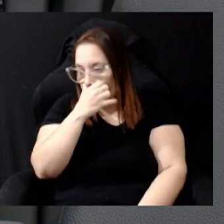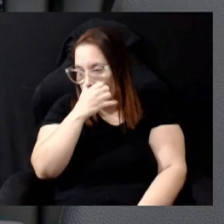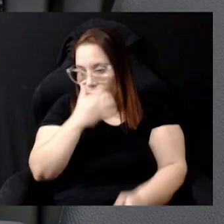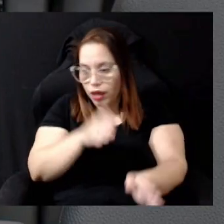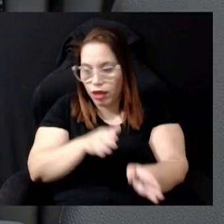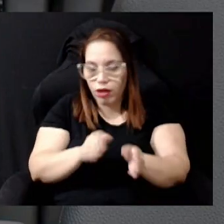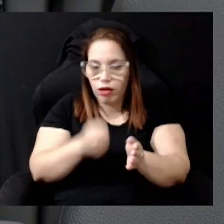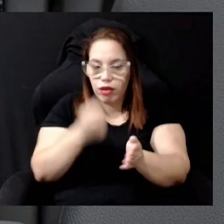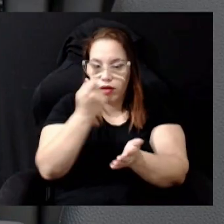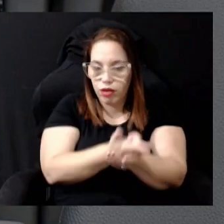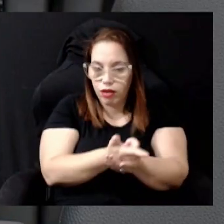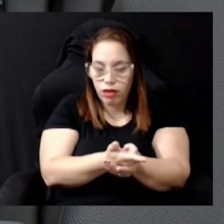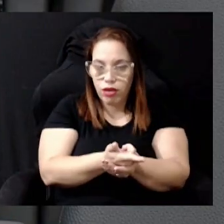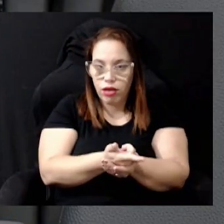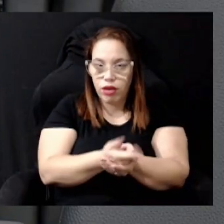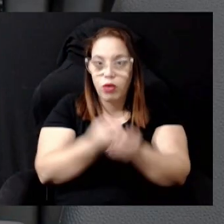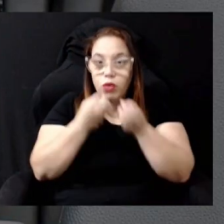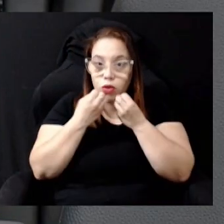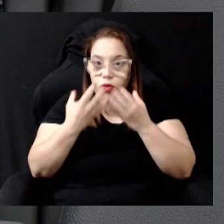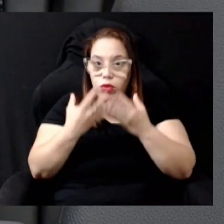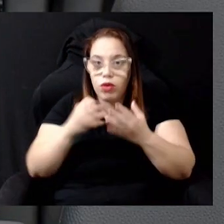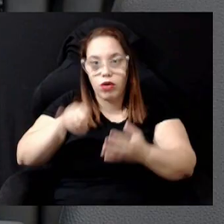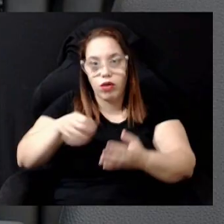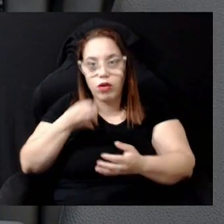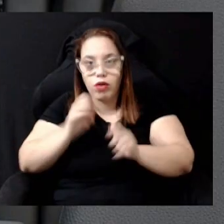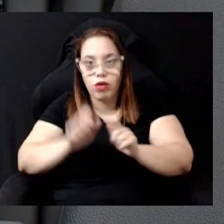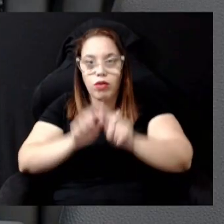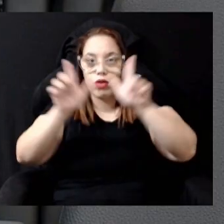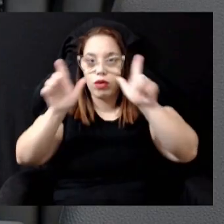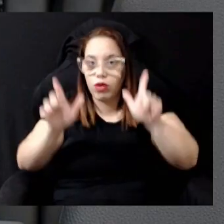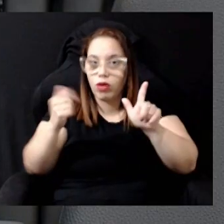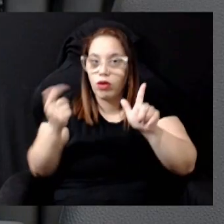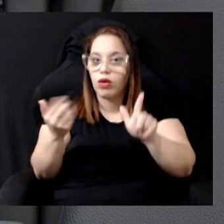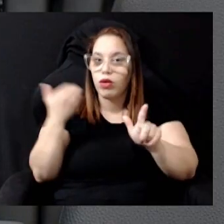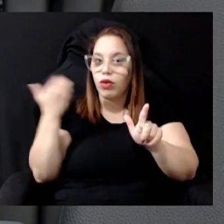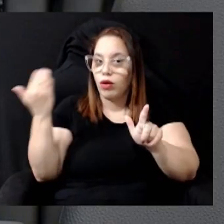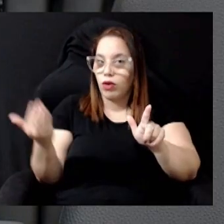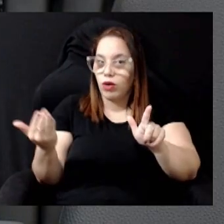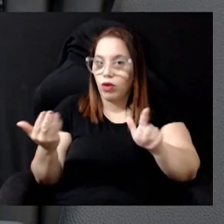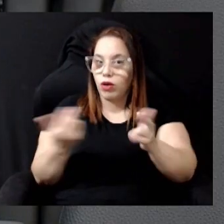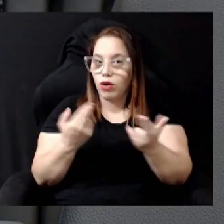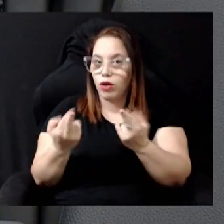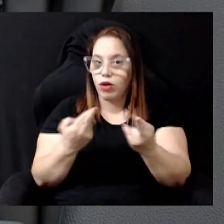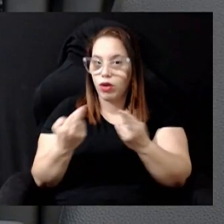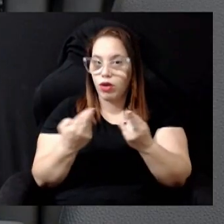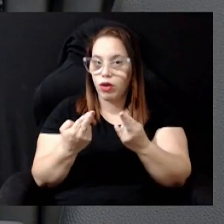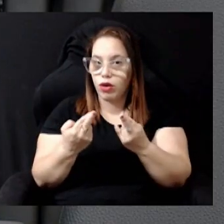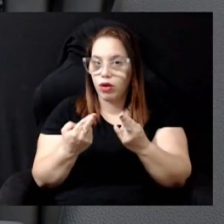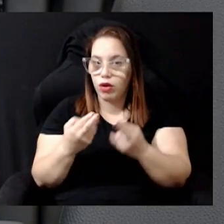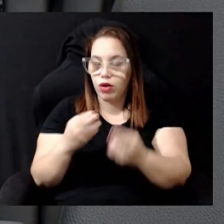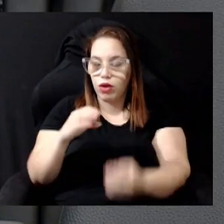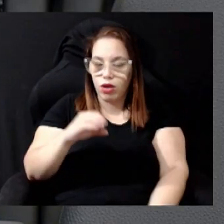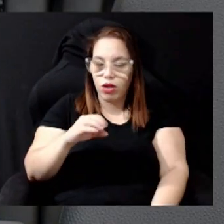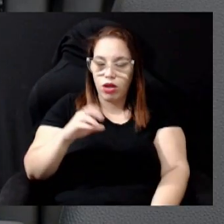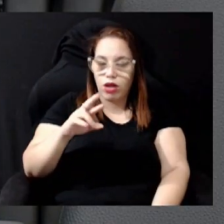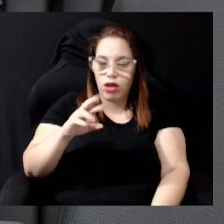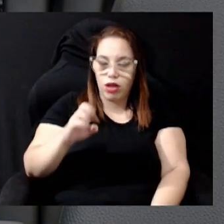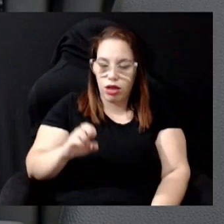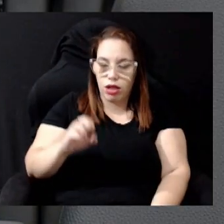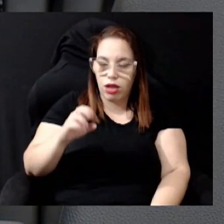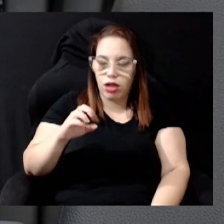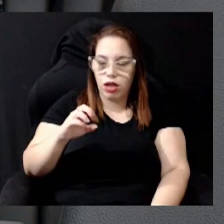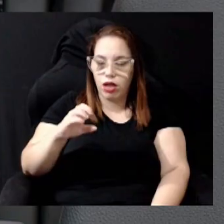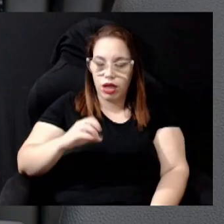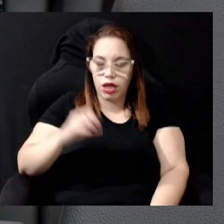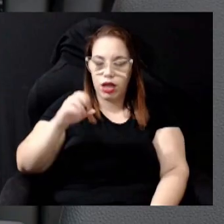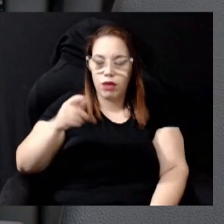muito bem aproveitados. Eu quero destacar um outro, que é em relação ao CEPROM, né? E nós fizemos uma destinação,